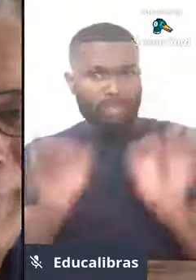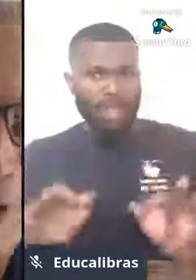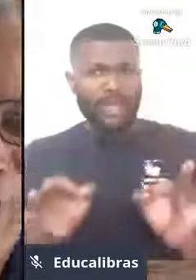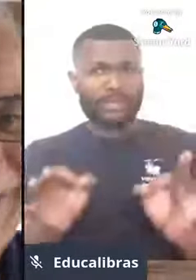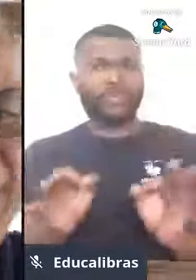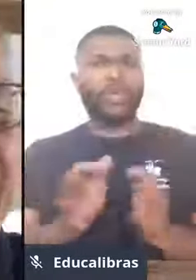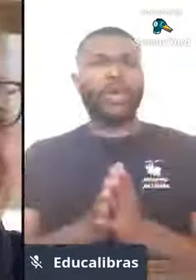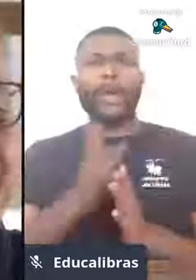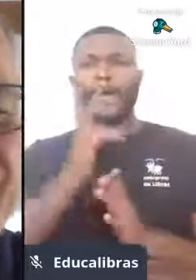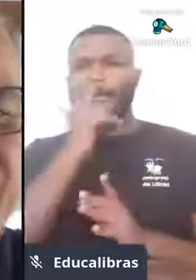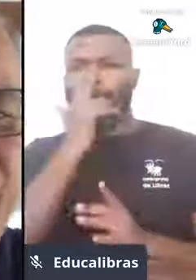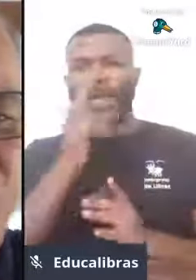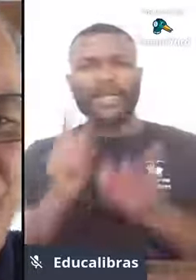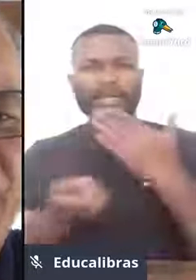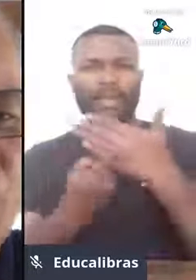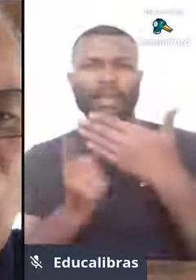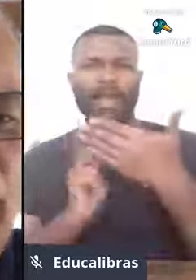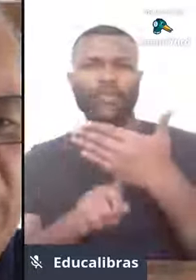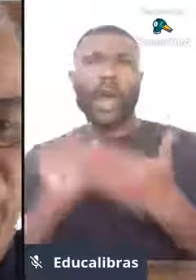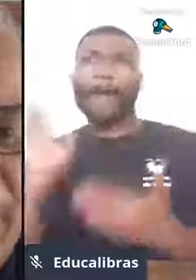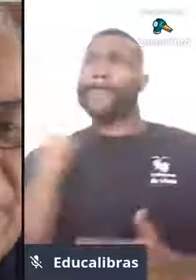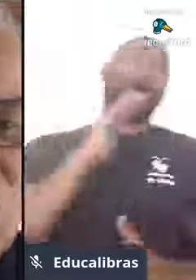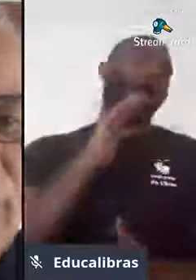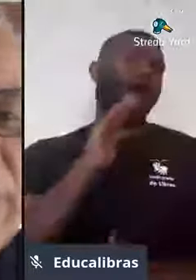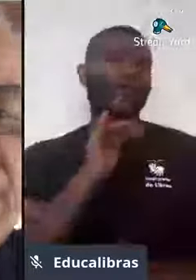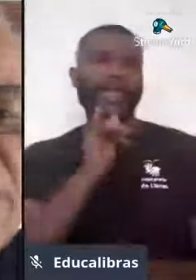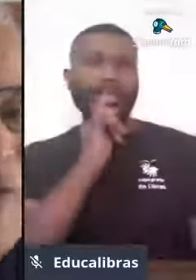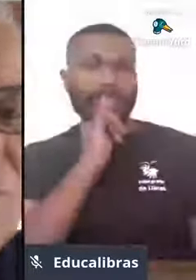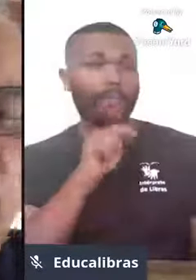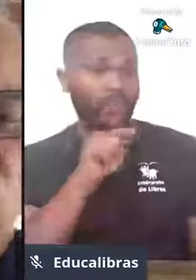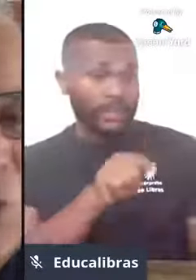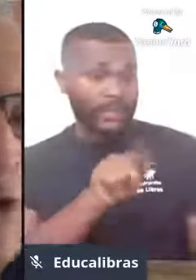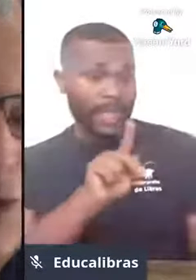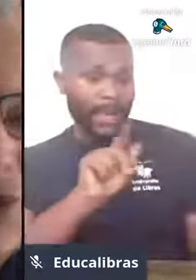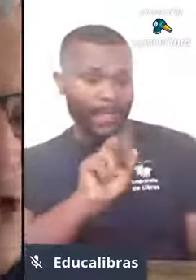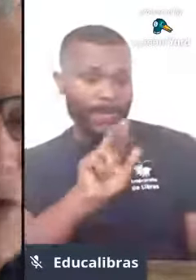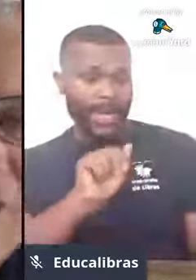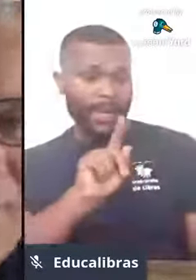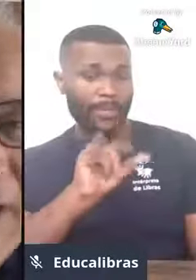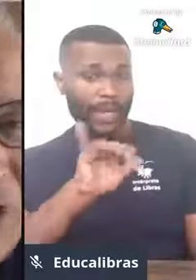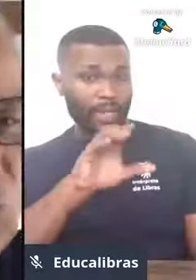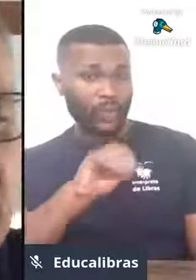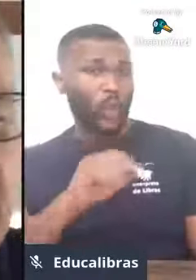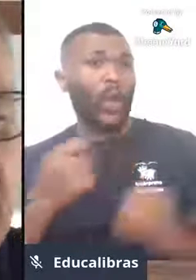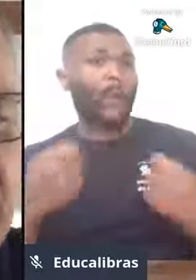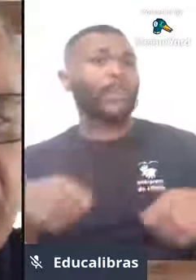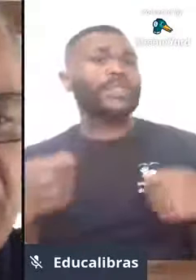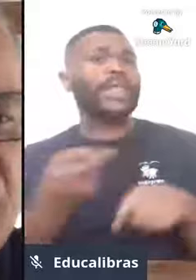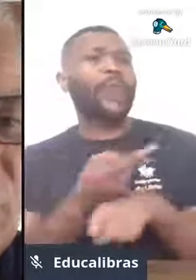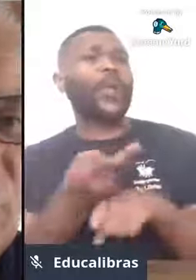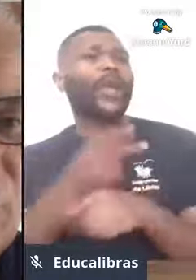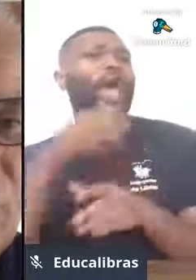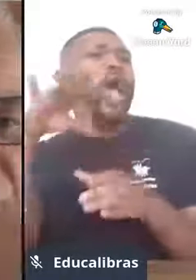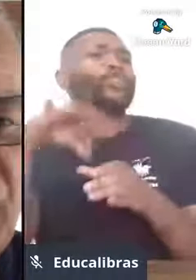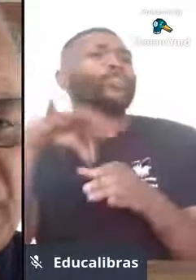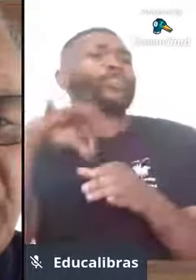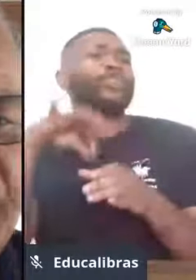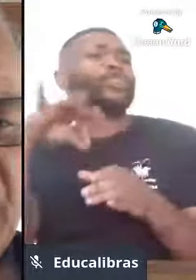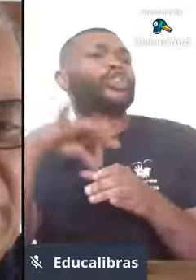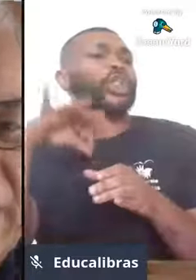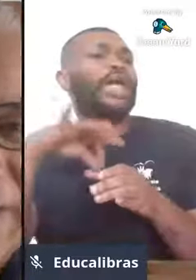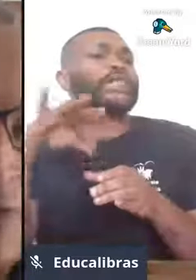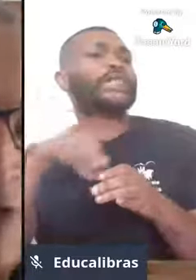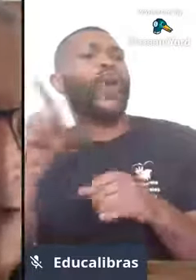na tua cara? Olha, você que ficou paraplégico, não precisa de ficar procurando o chazinho da Maria Joana, o Dr. Fritz